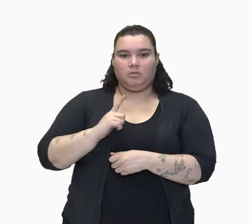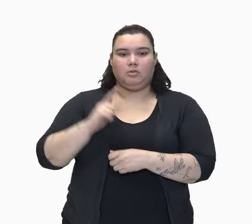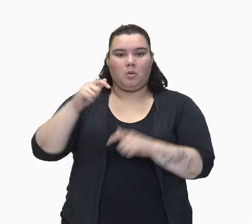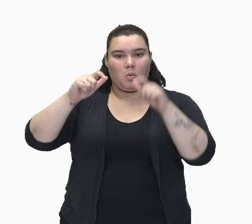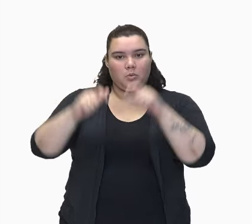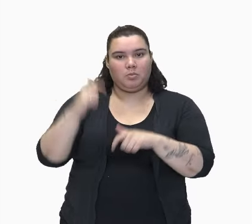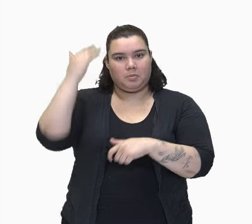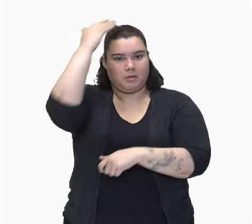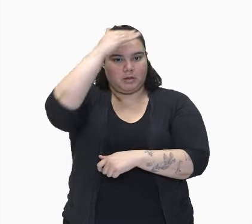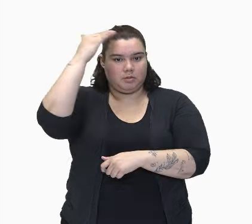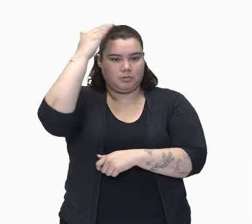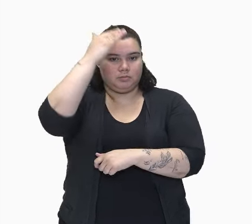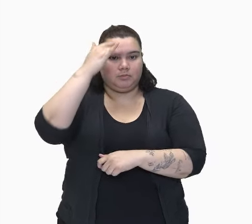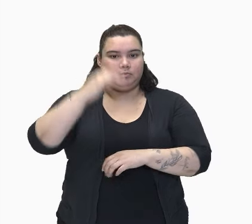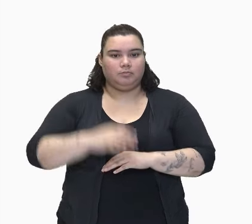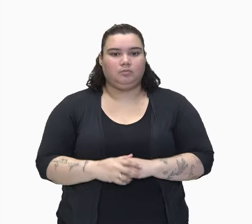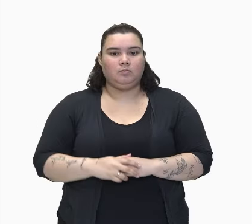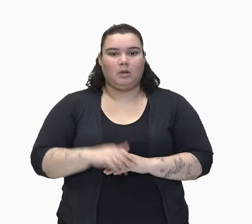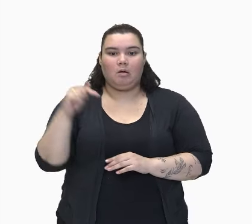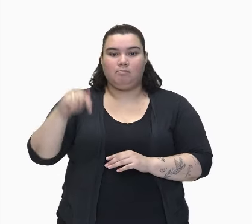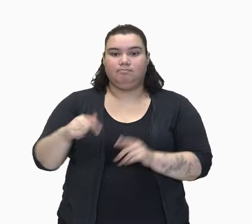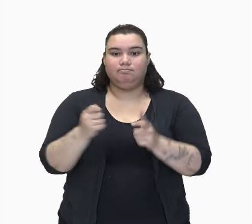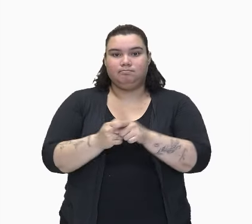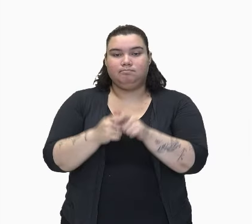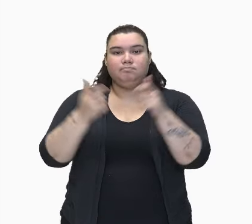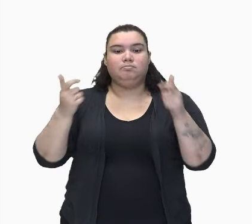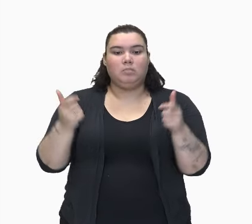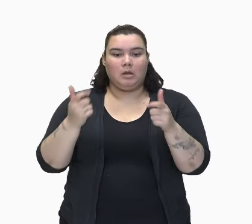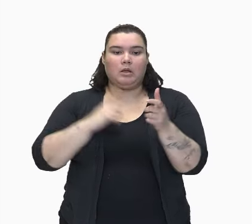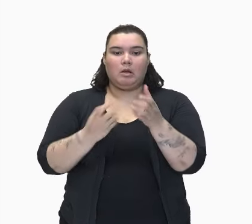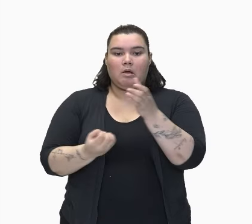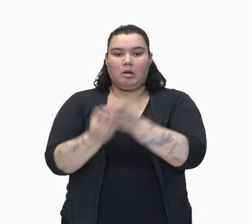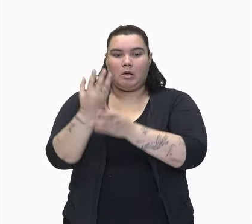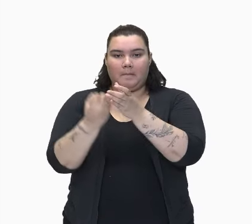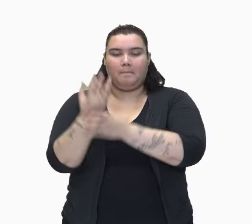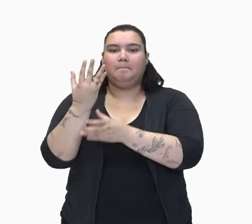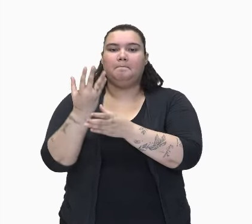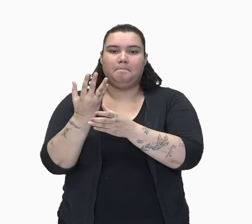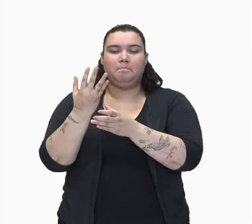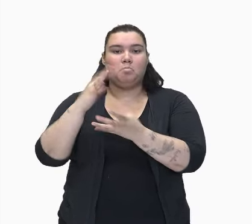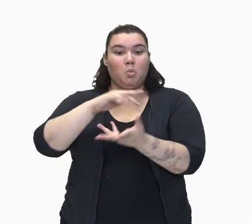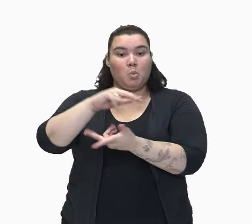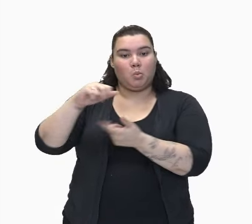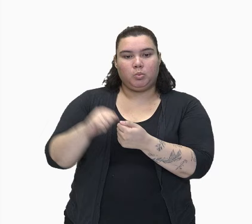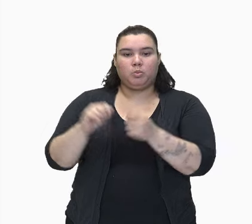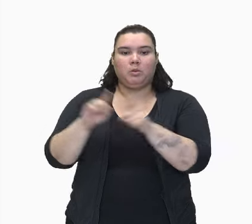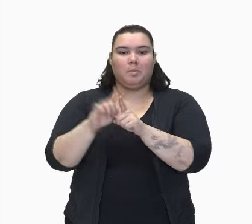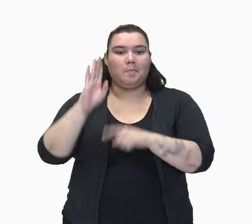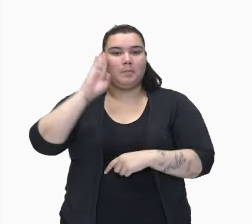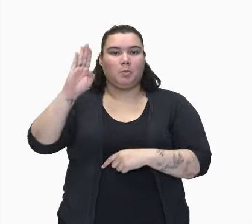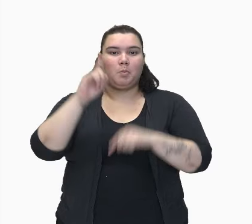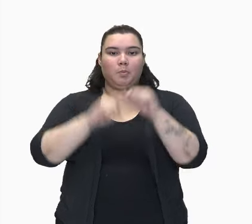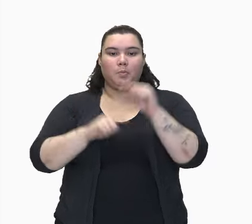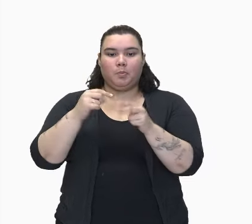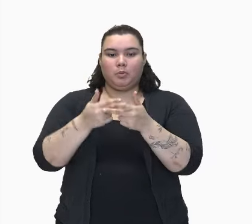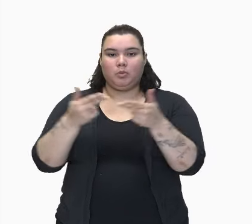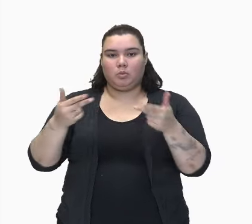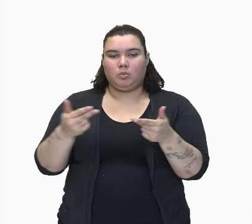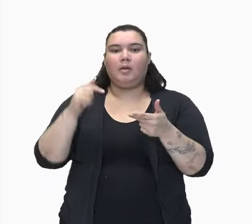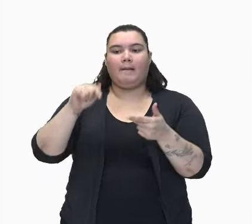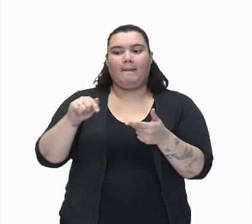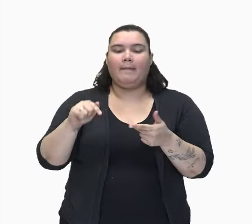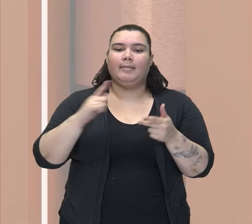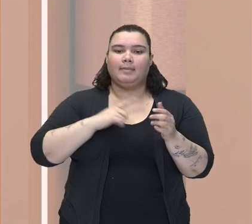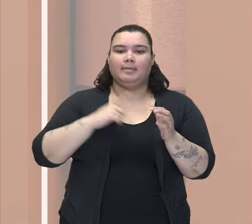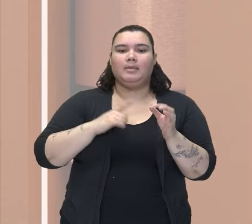México. E vai ser um dos maiores produtores mundiais, né, de petróleo como principal produto